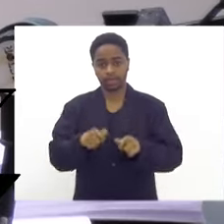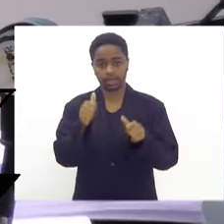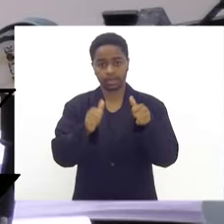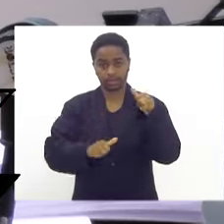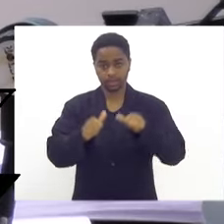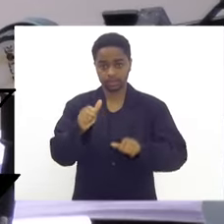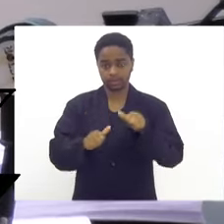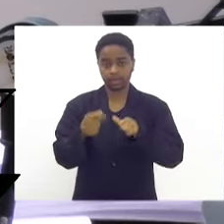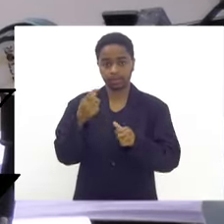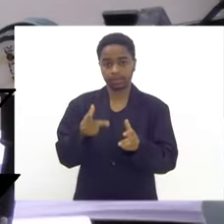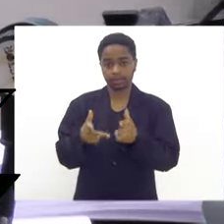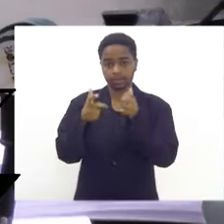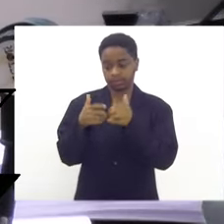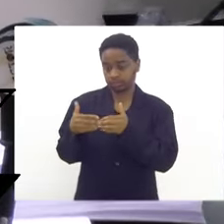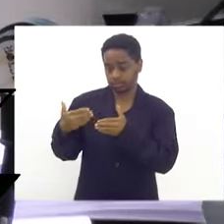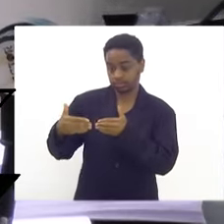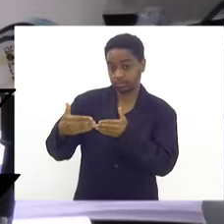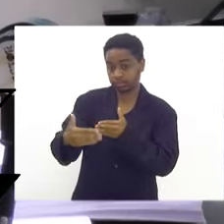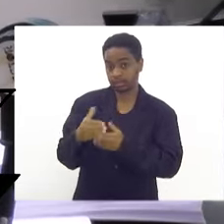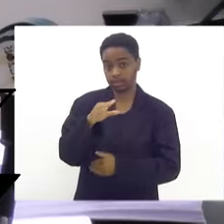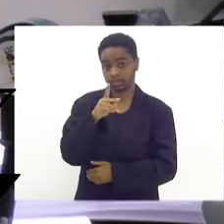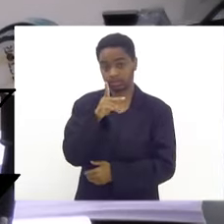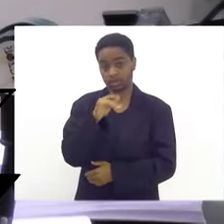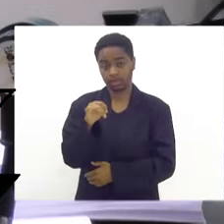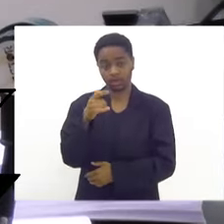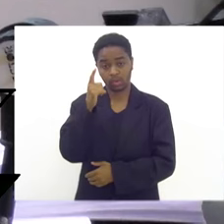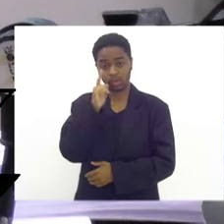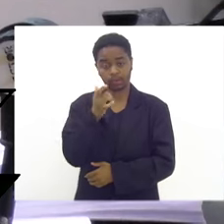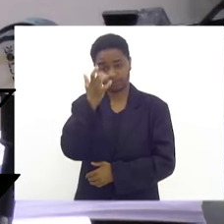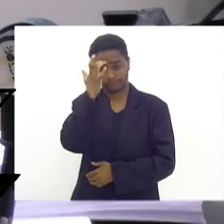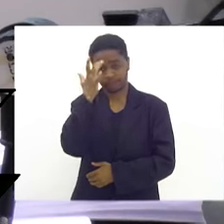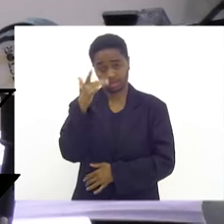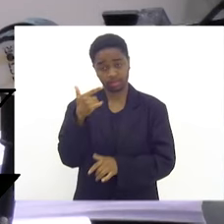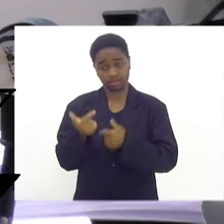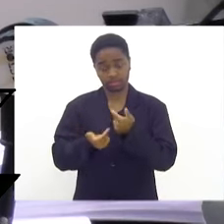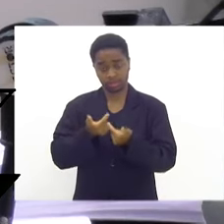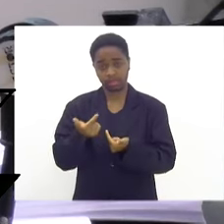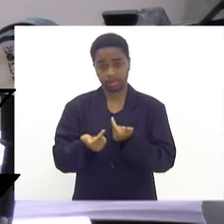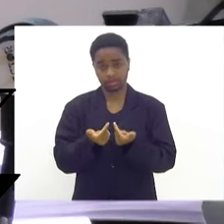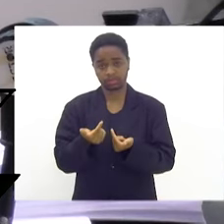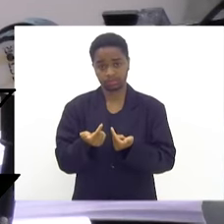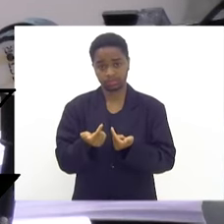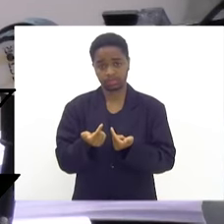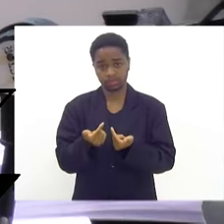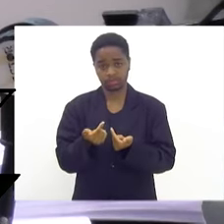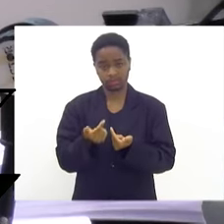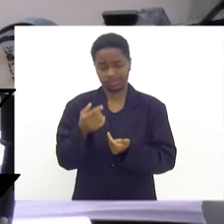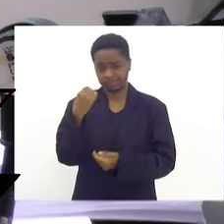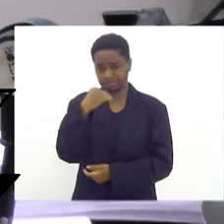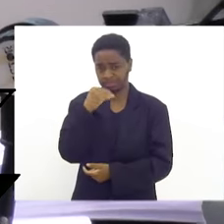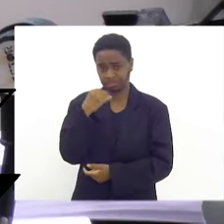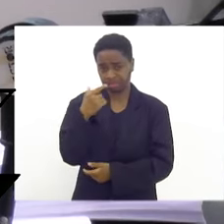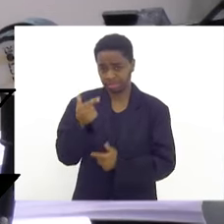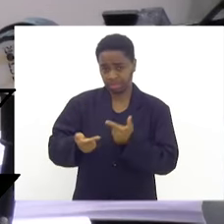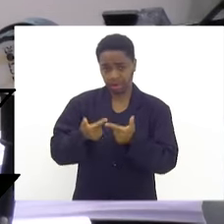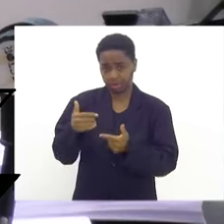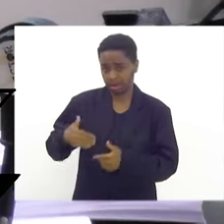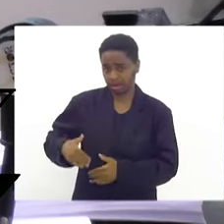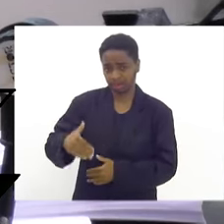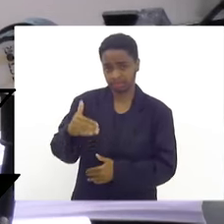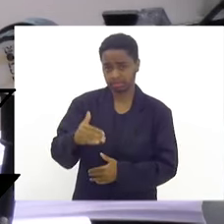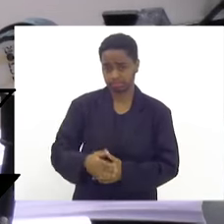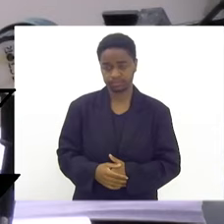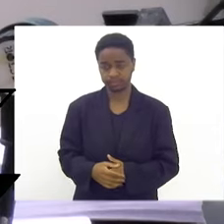ver que daqui paraa frente a CPI vai poder ter ter mais facilidade Ô Deputado deodalto Presidente Vamos ter muito mais facilidade daqui pra frente com